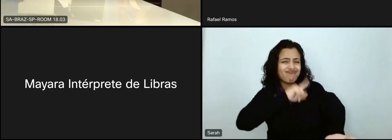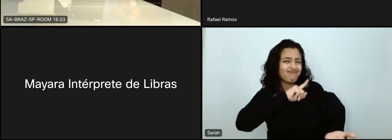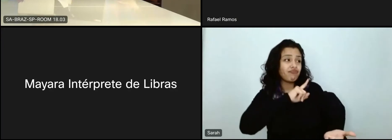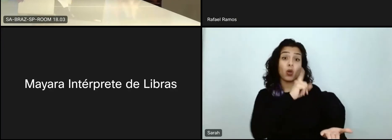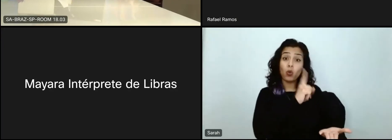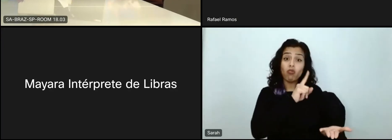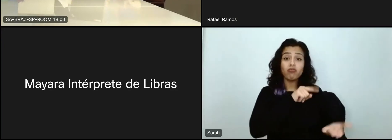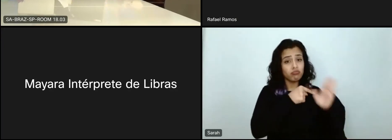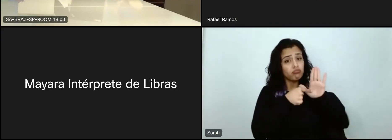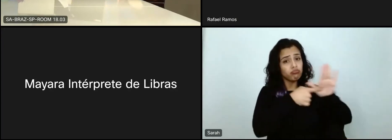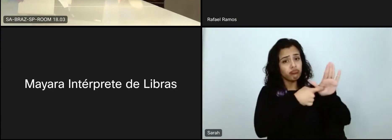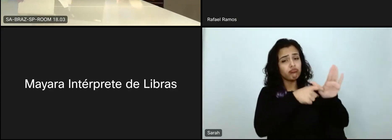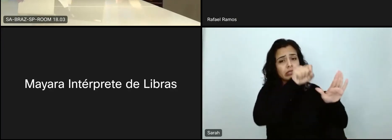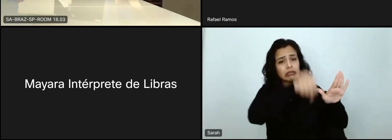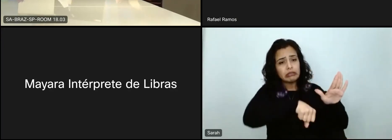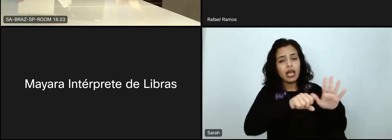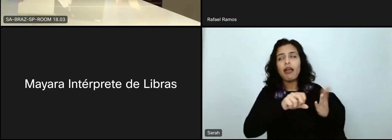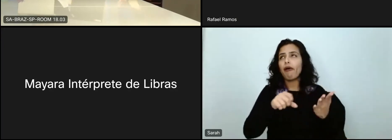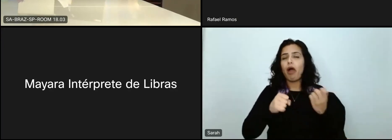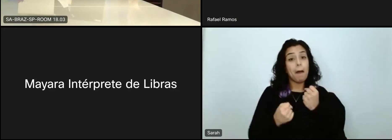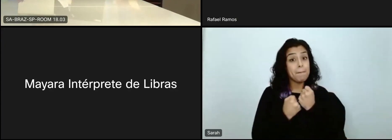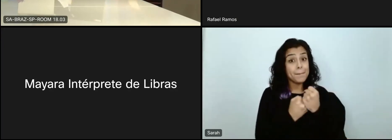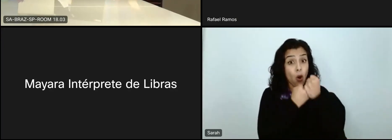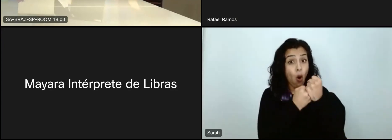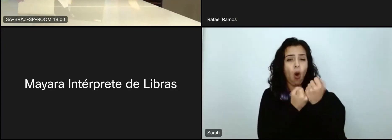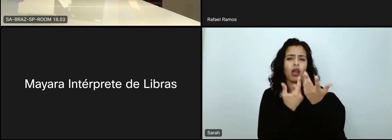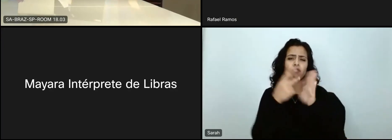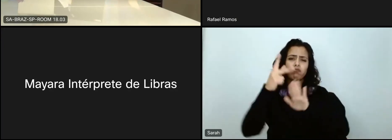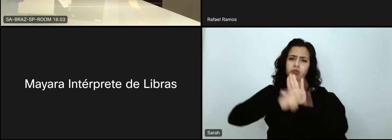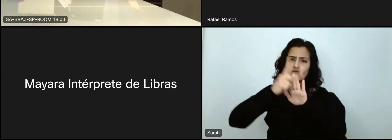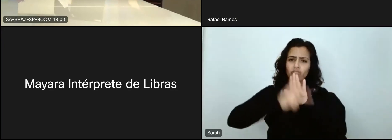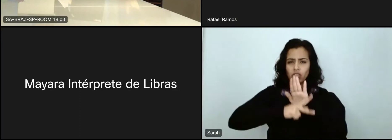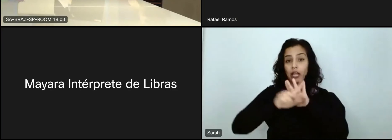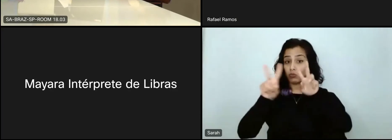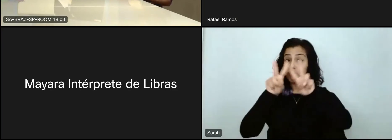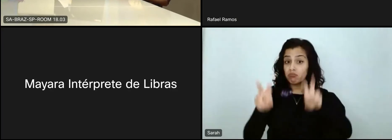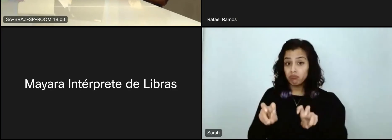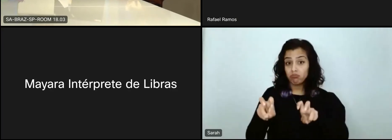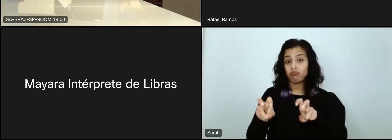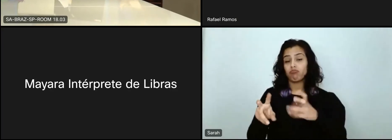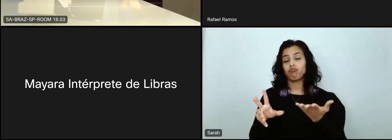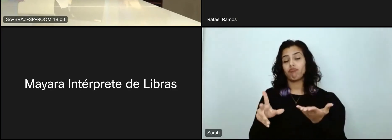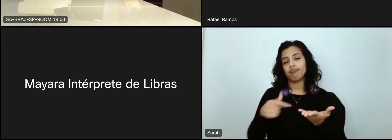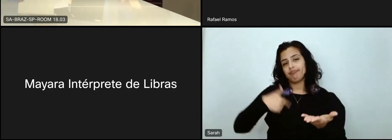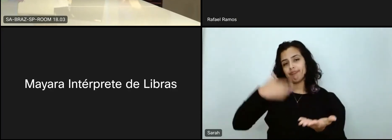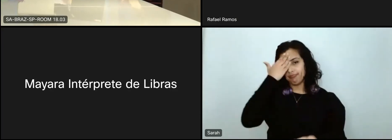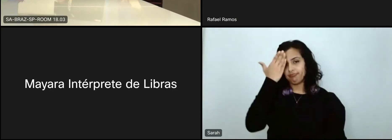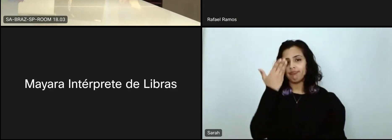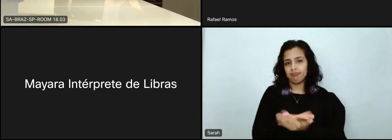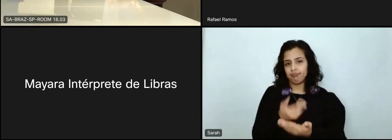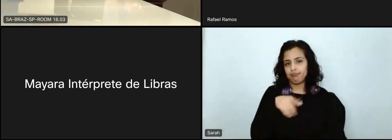que fomentem esse tipo de discussão, também eu acho que é uma coisa super importante, né? Trazer